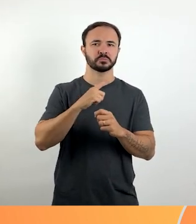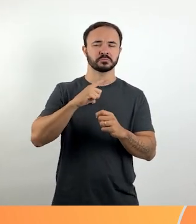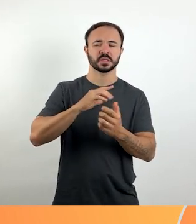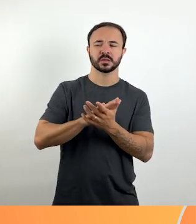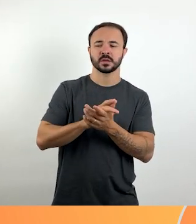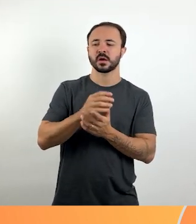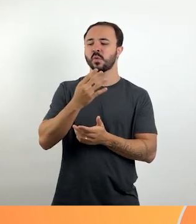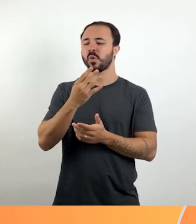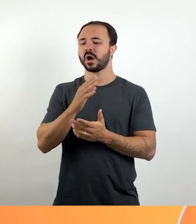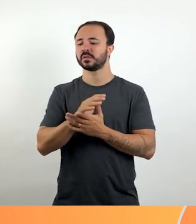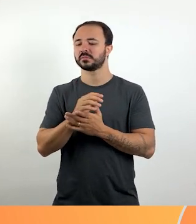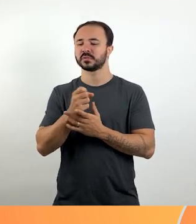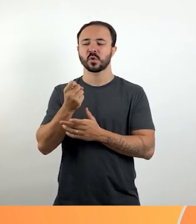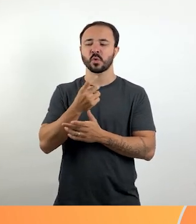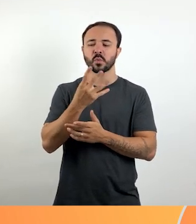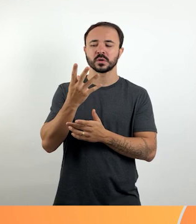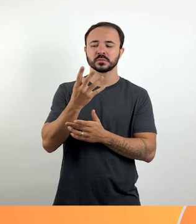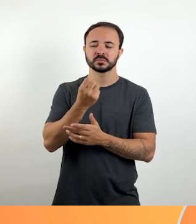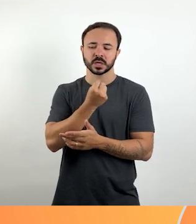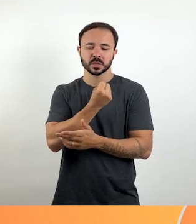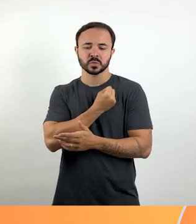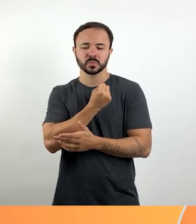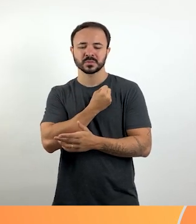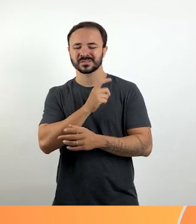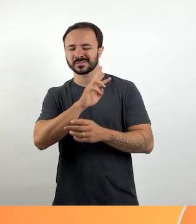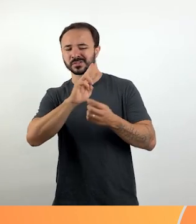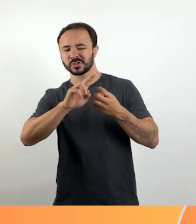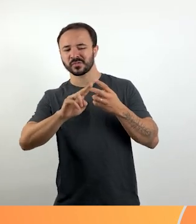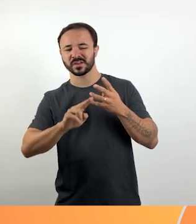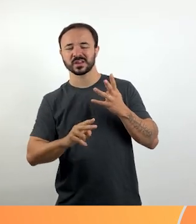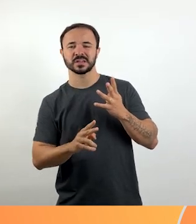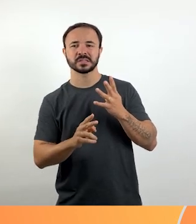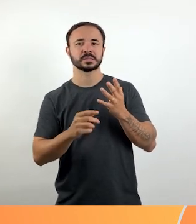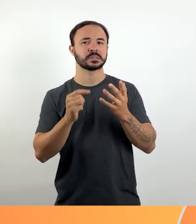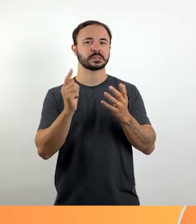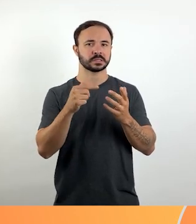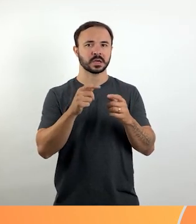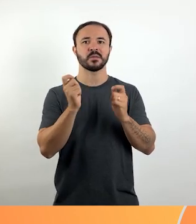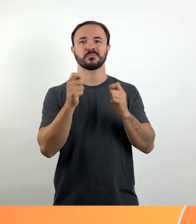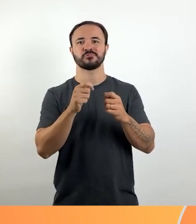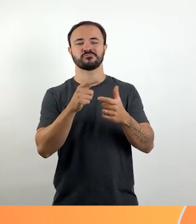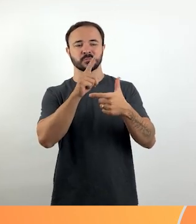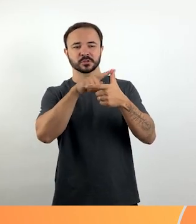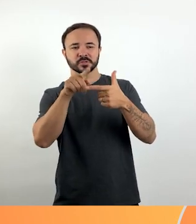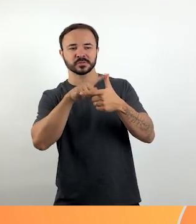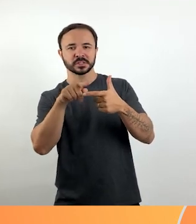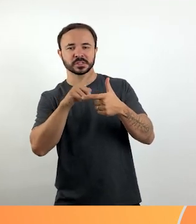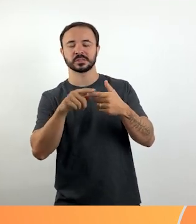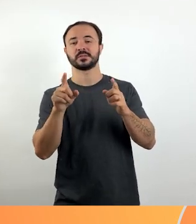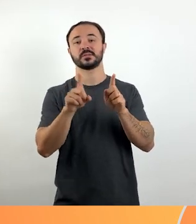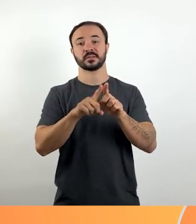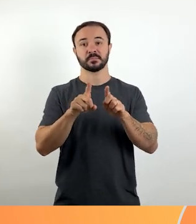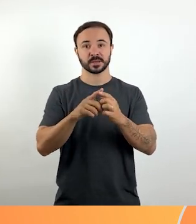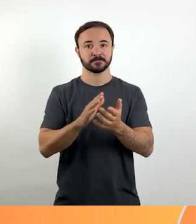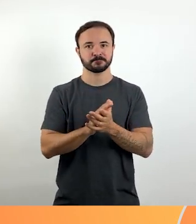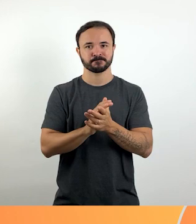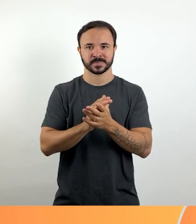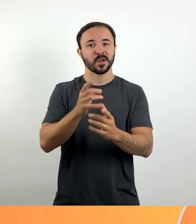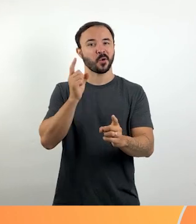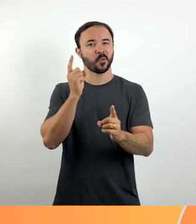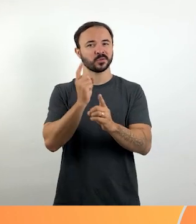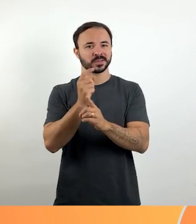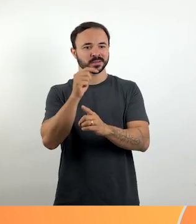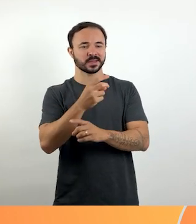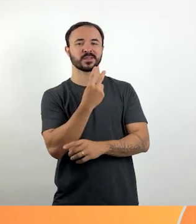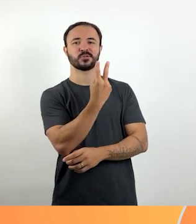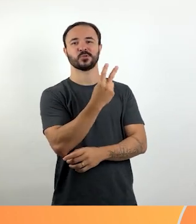algarismos distintos, em que AB consegue ser o divisor do número de cima. Aqui eu já encontrei 2, mas